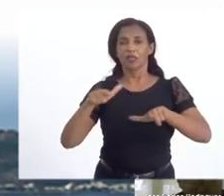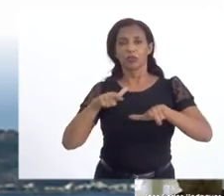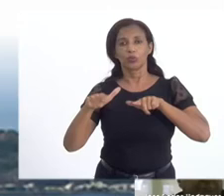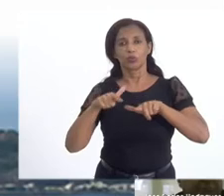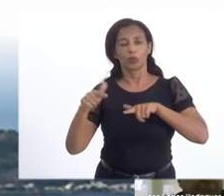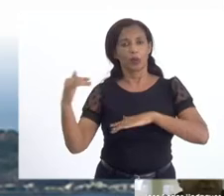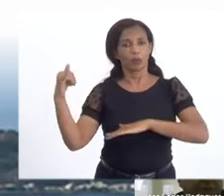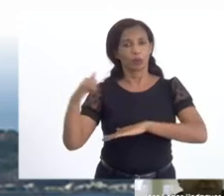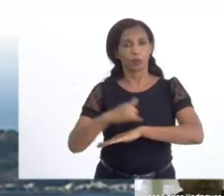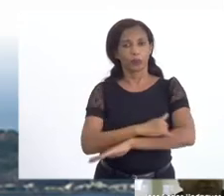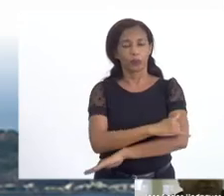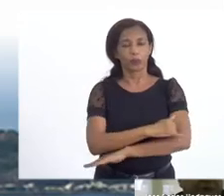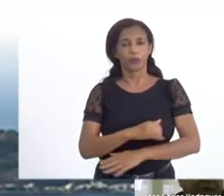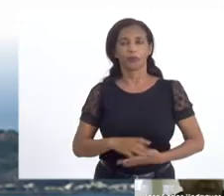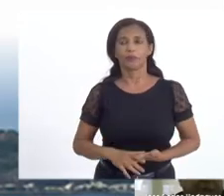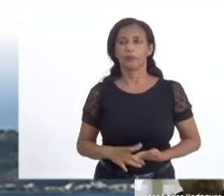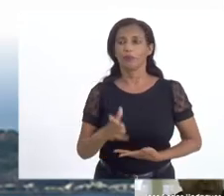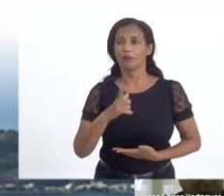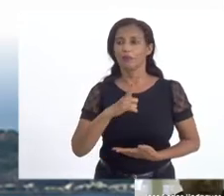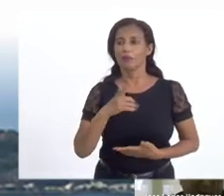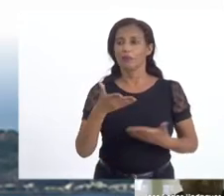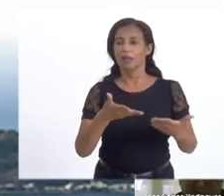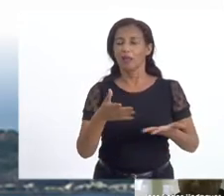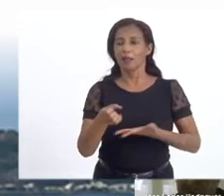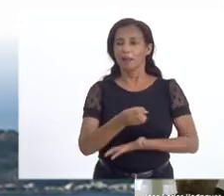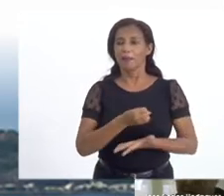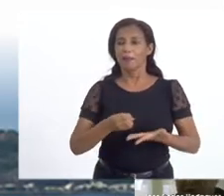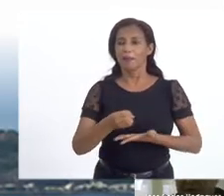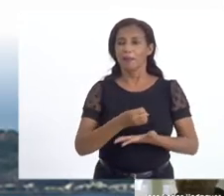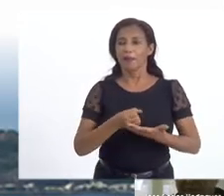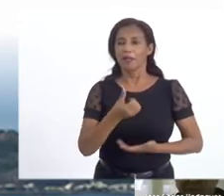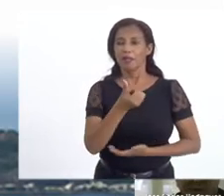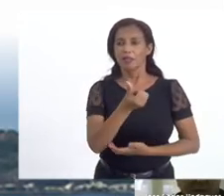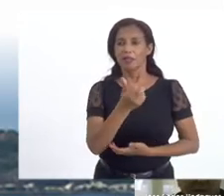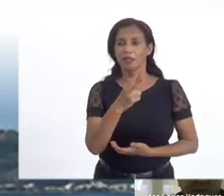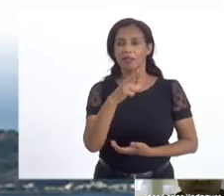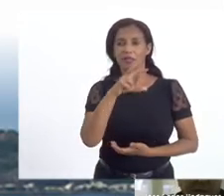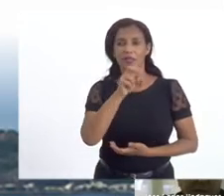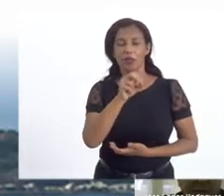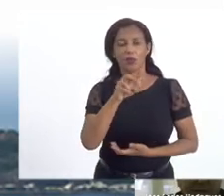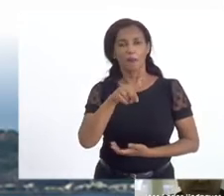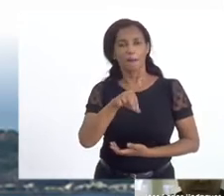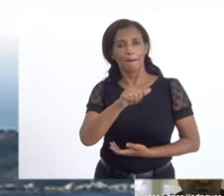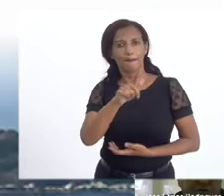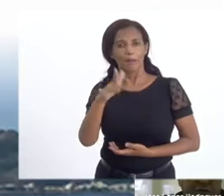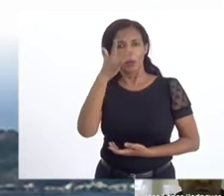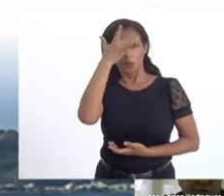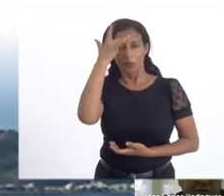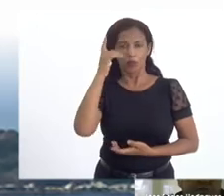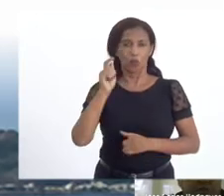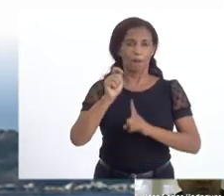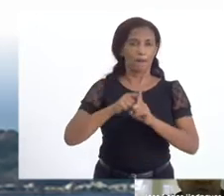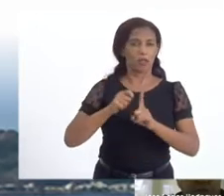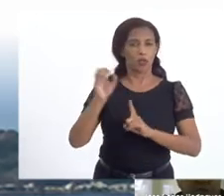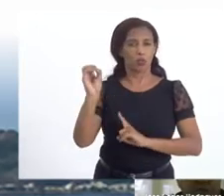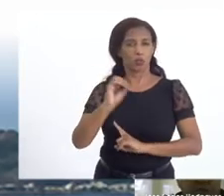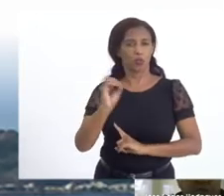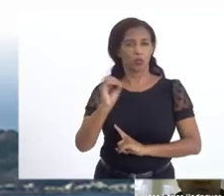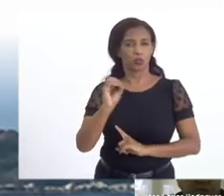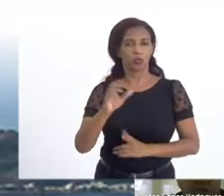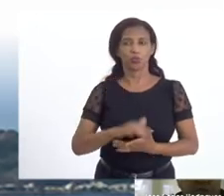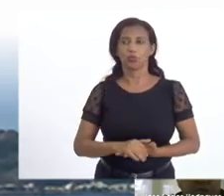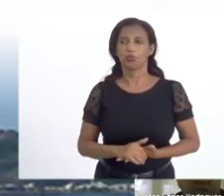aeroporto. Então, temos aí a base de 650 mil no mês de outubro,